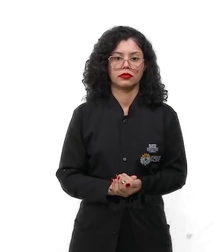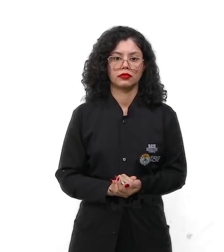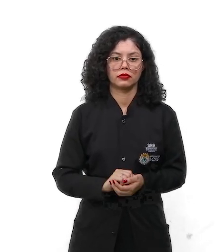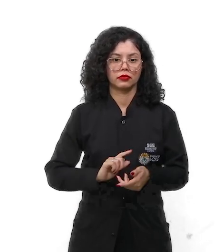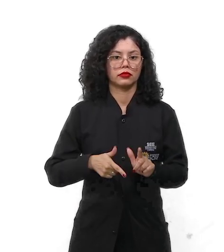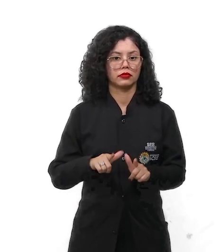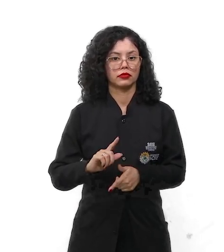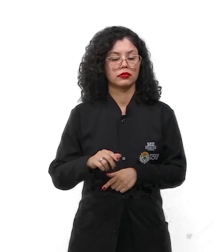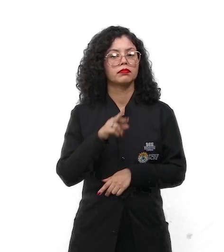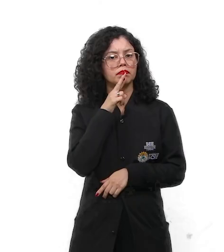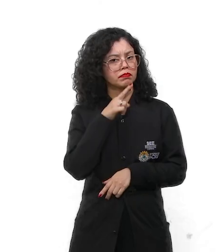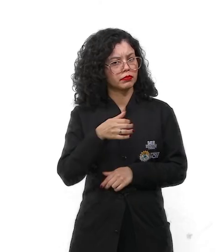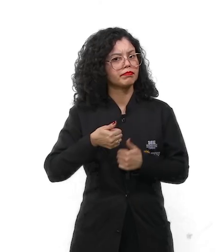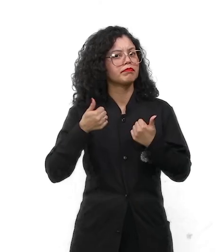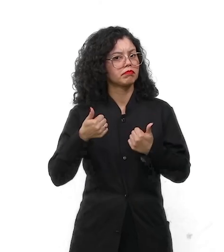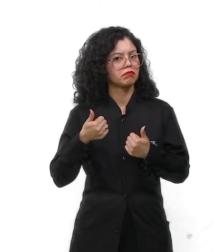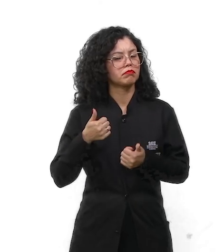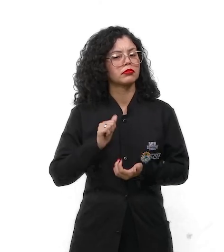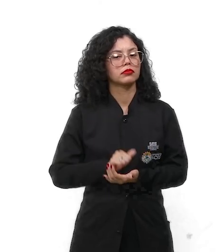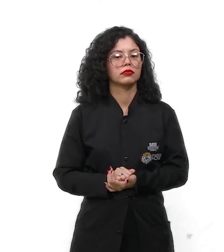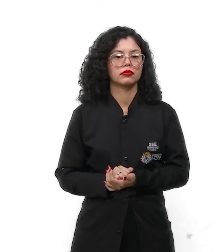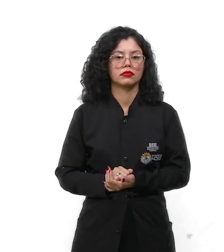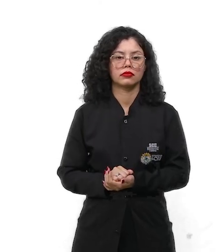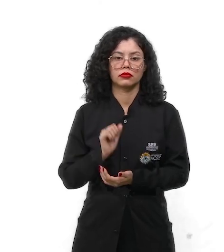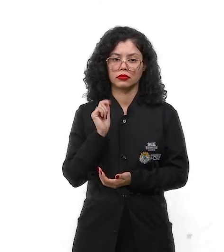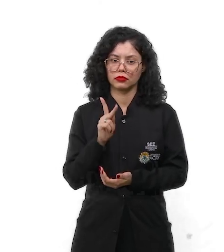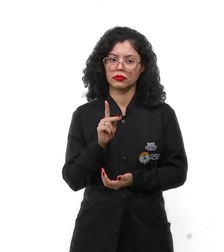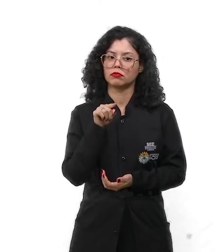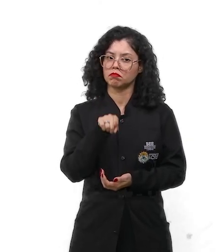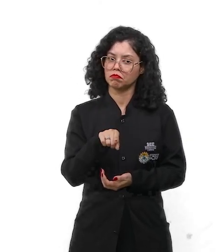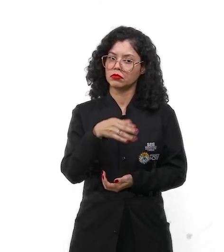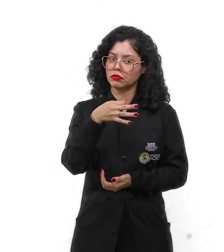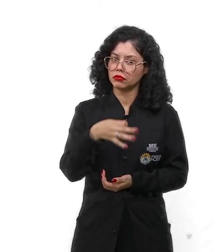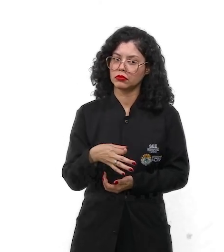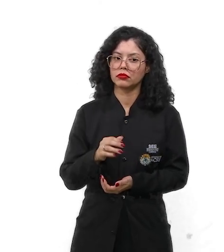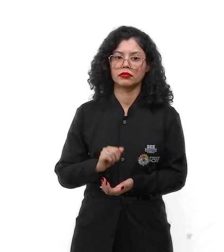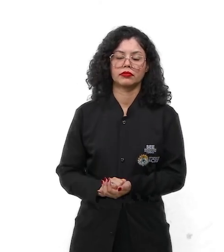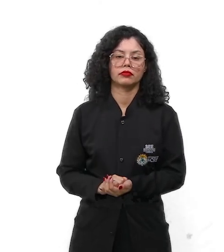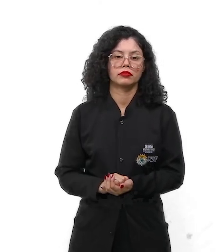tá valendo. Ok? Parece que ele que é o correto.